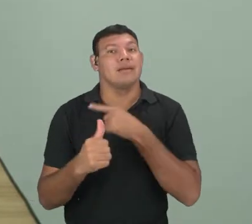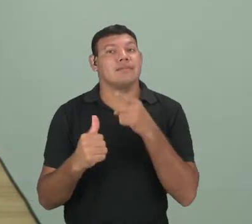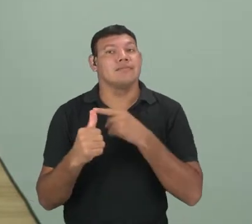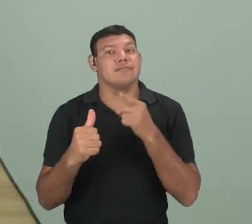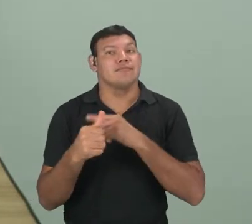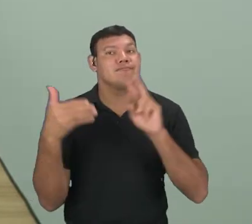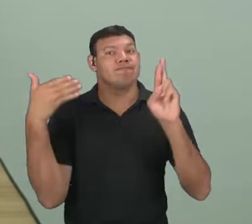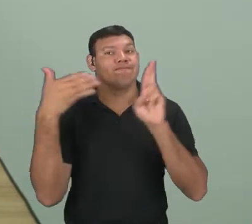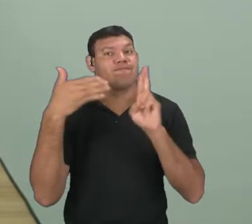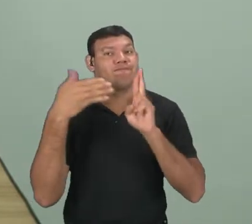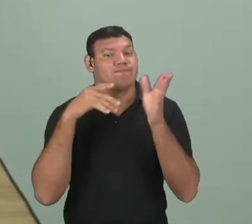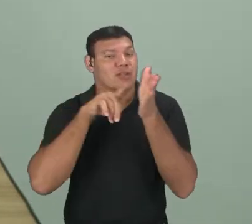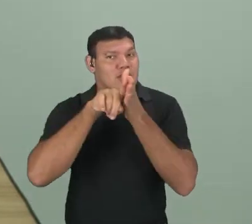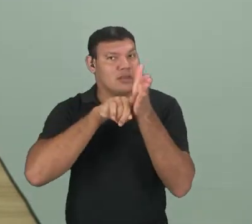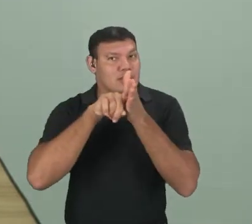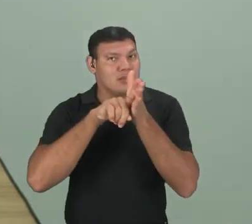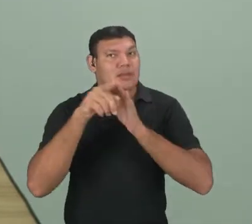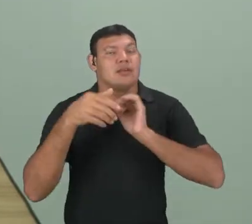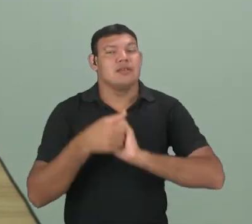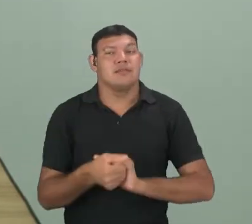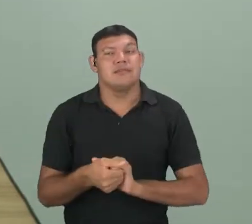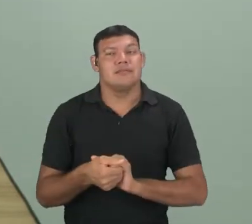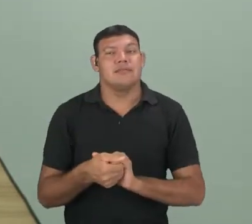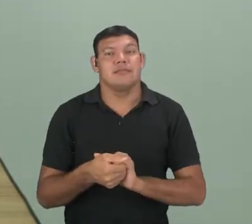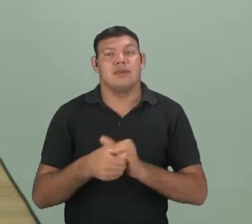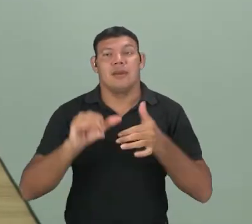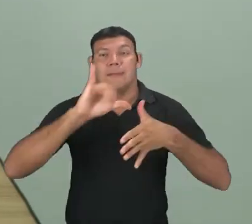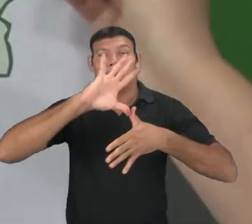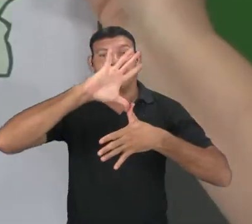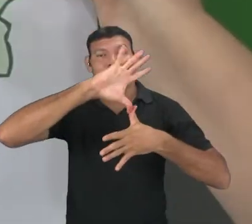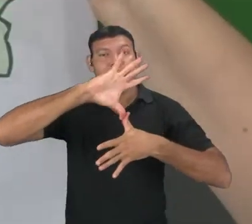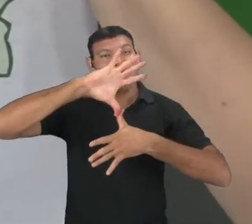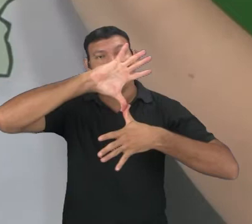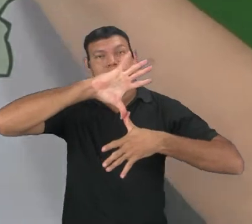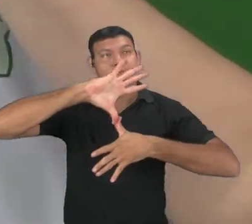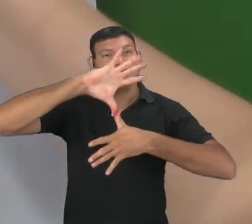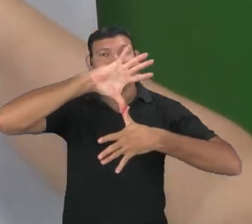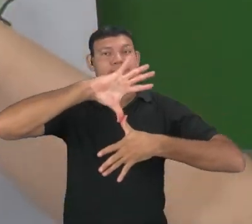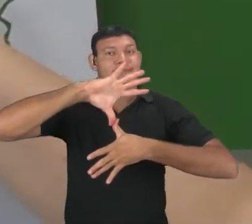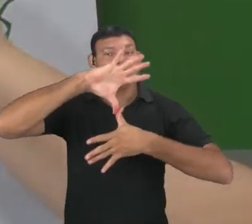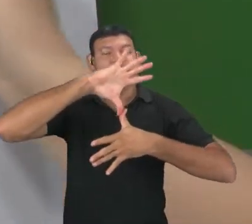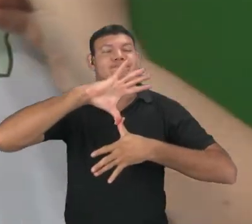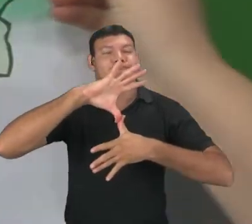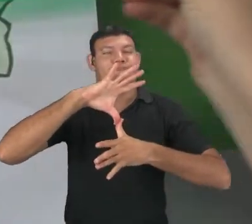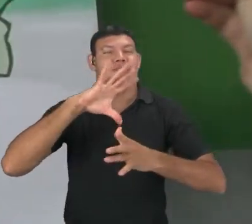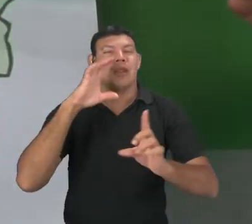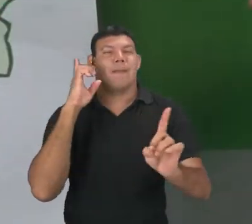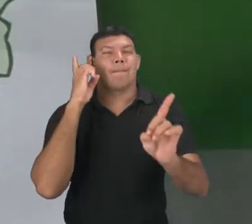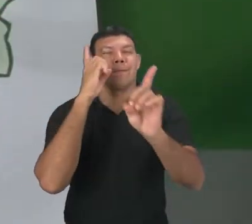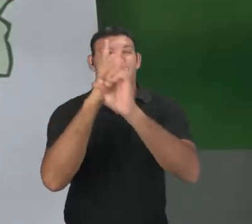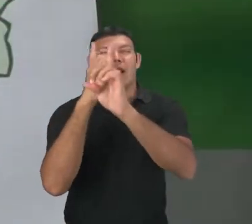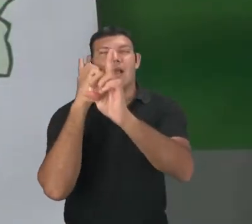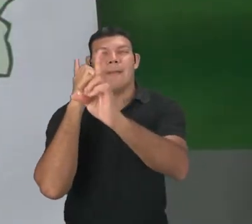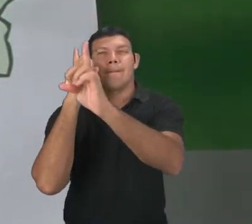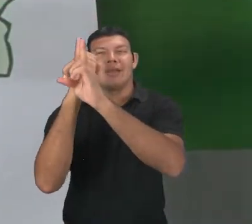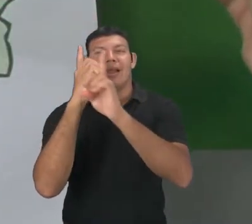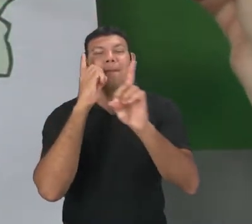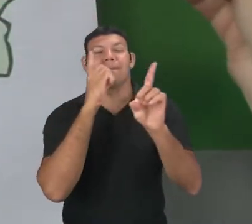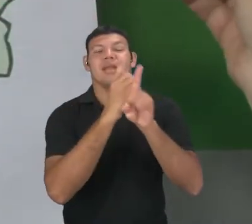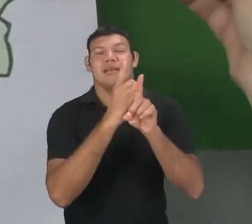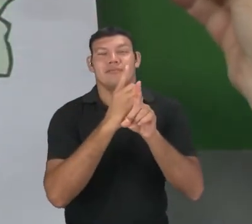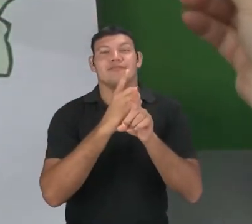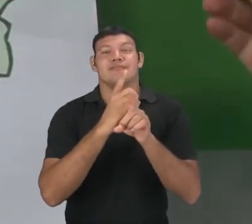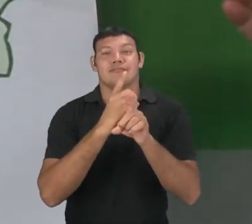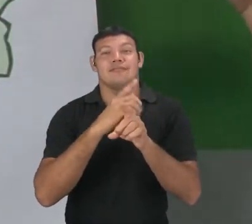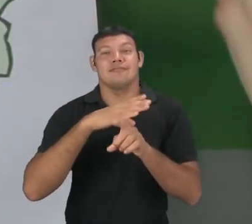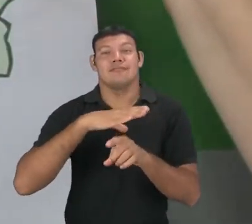fonte de pesquisa que eu trouxe para vocês foi o mapa, para eu poder localizar e saber quais são as cidades.